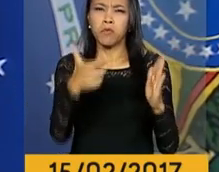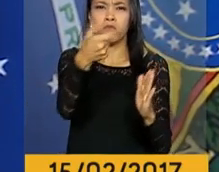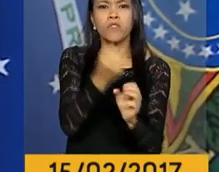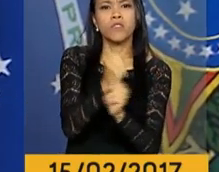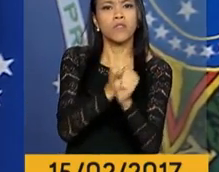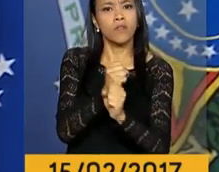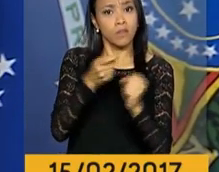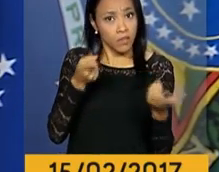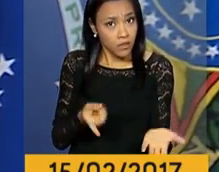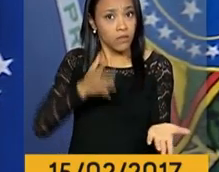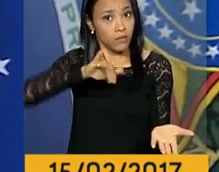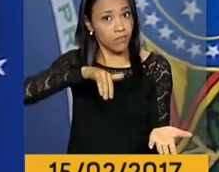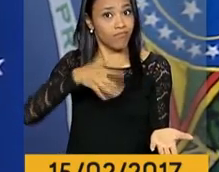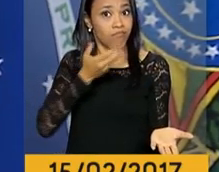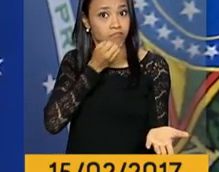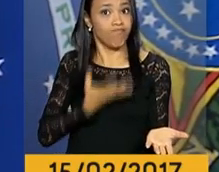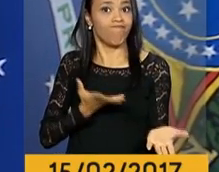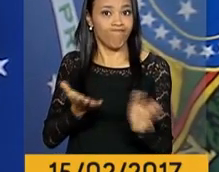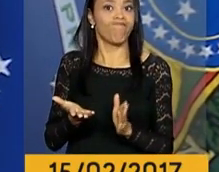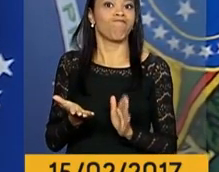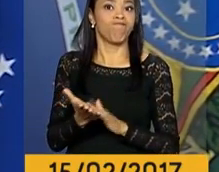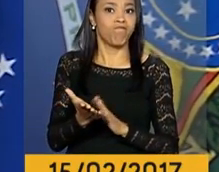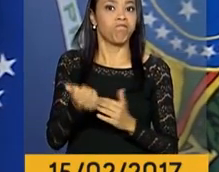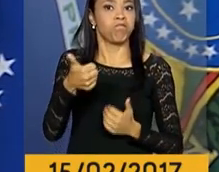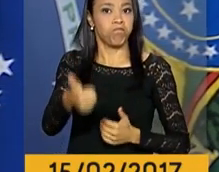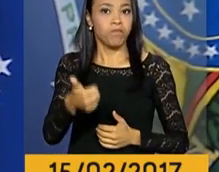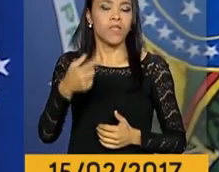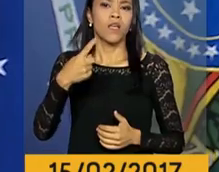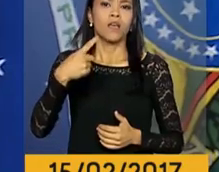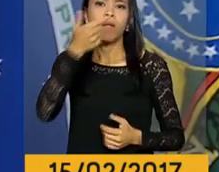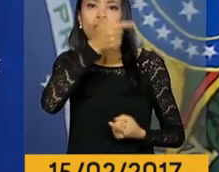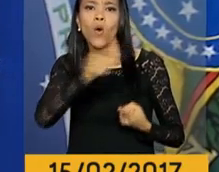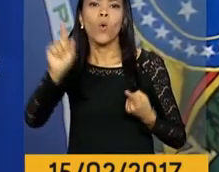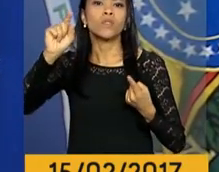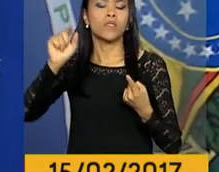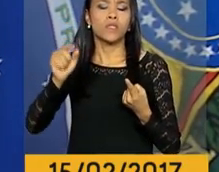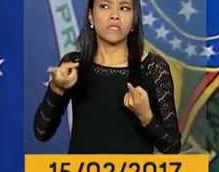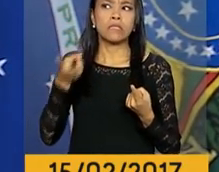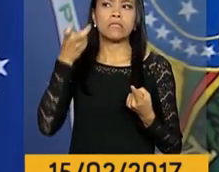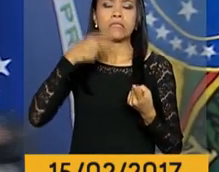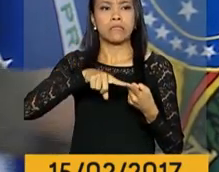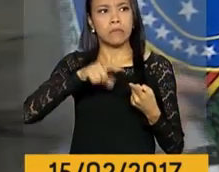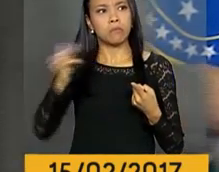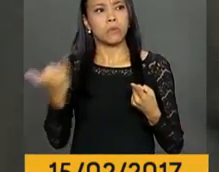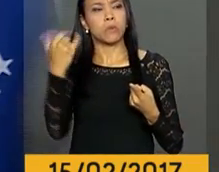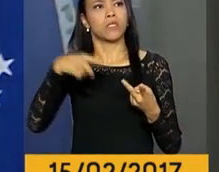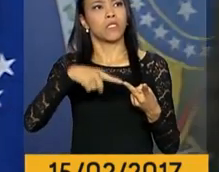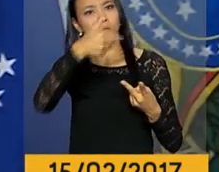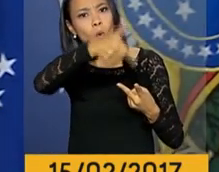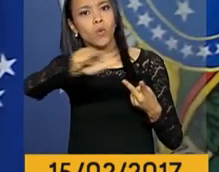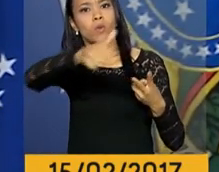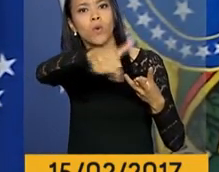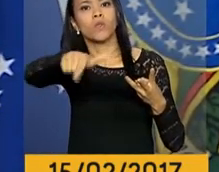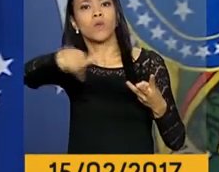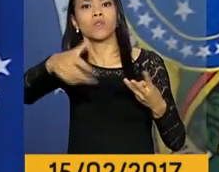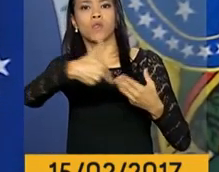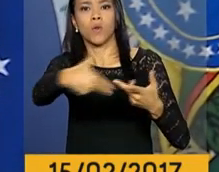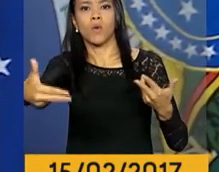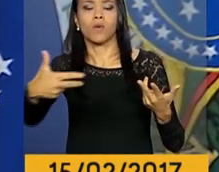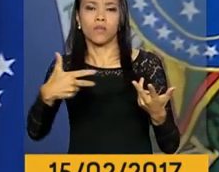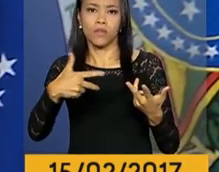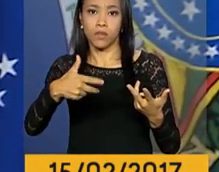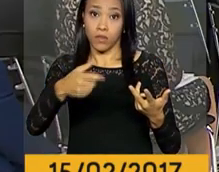conta. Nós temos que considerar estes fatos, não é, para que outros fatos eventualmente eh criticáveis